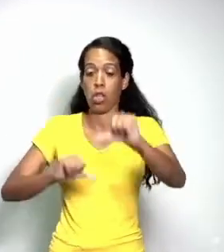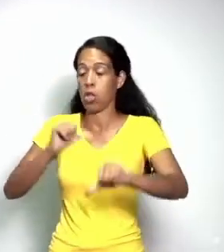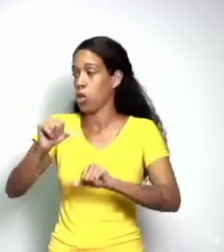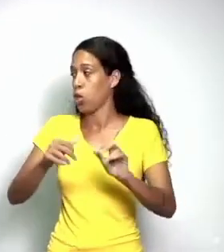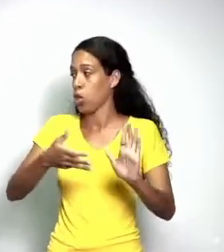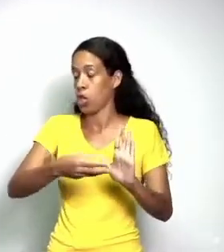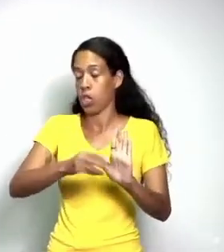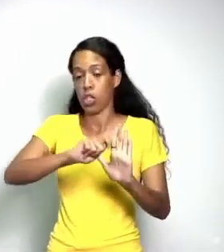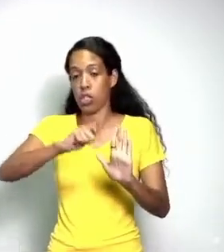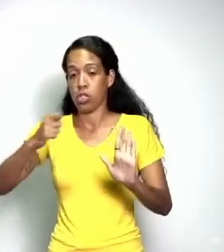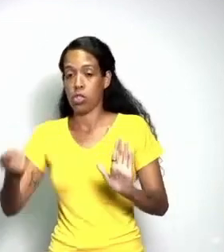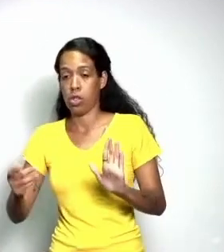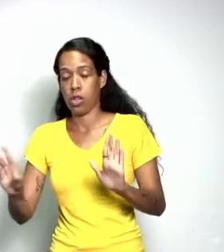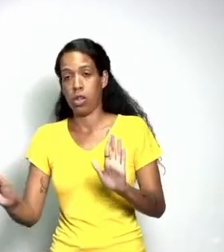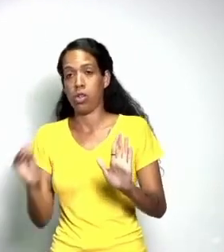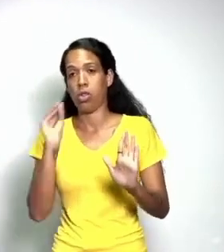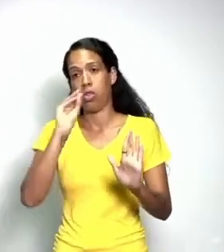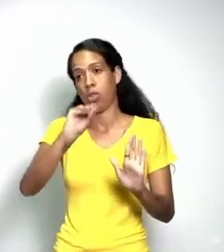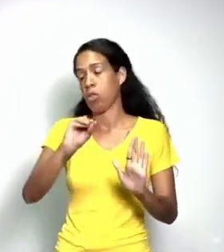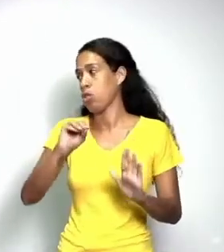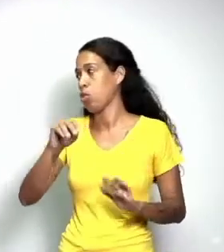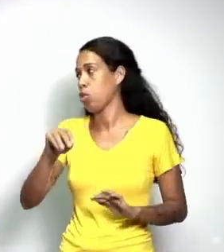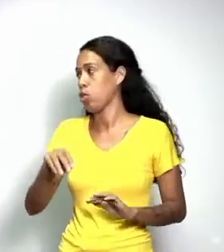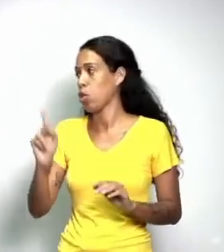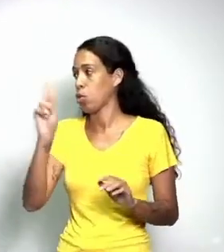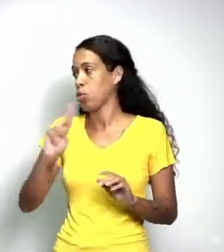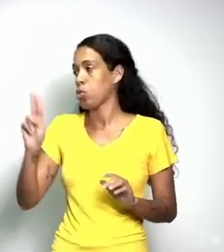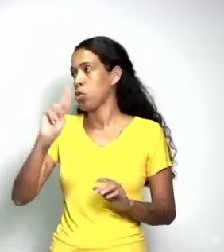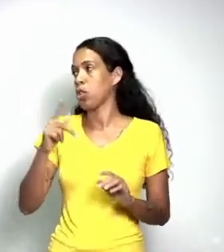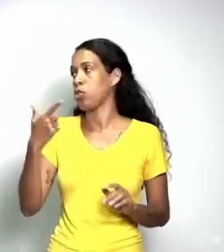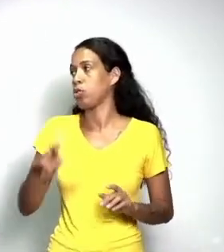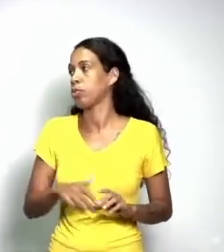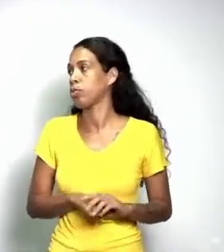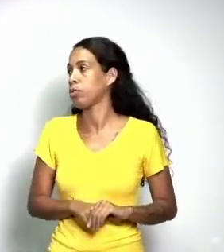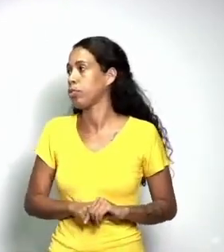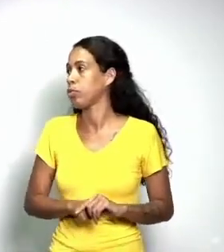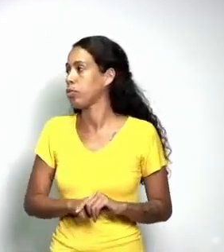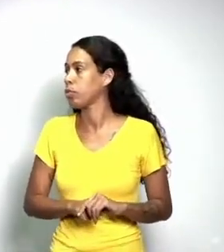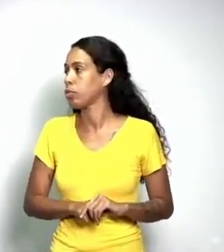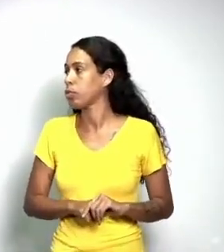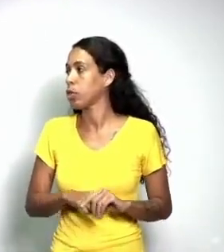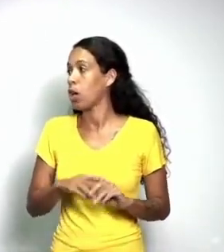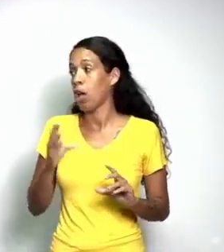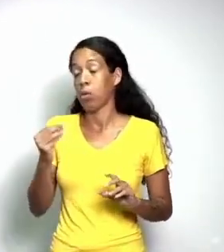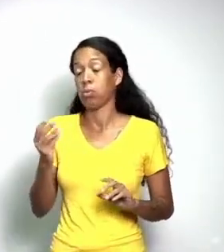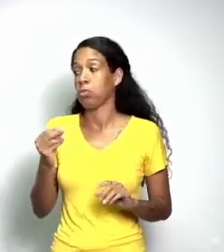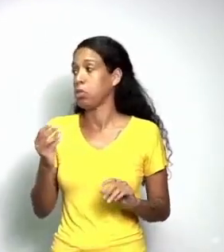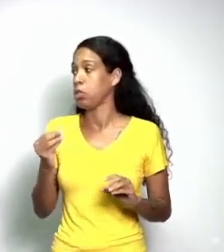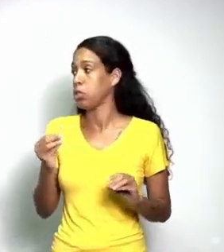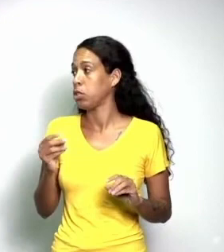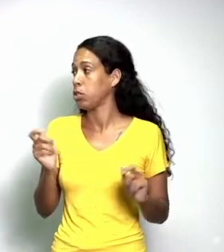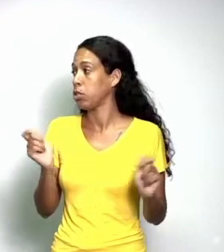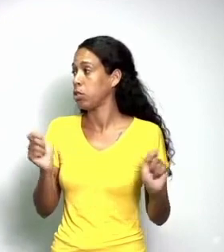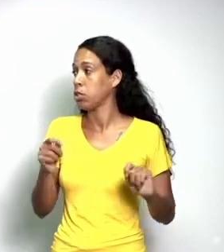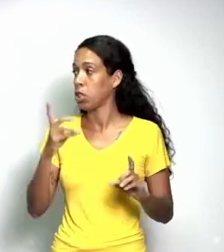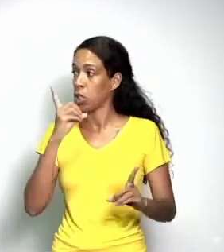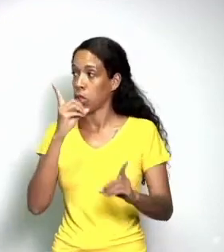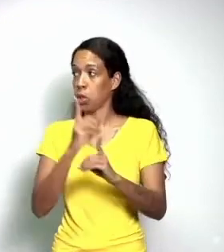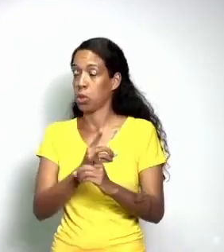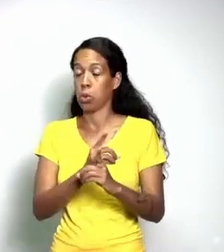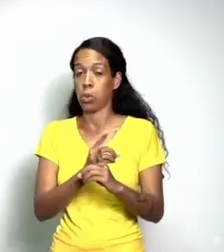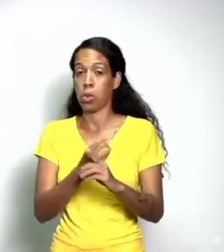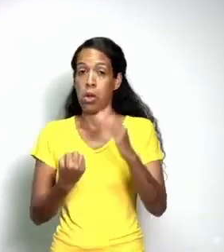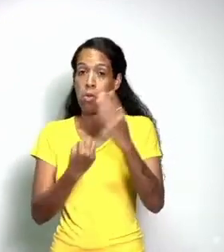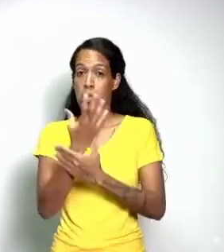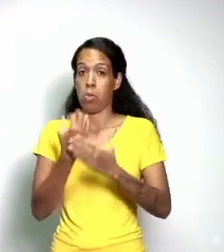só tira essa tag e cola a tag que está sendo utilizada. Então, é muito provavelmente que a gente vai encontrar nas produções,